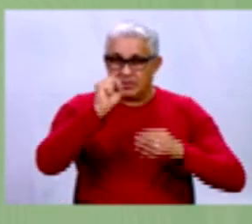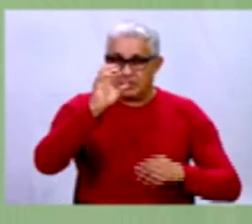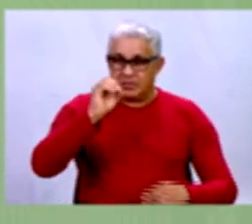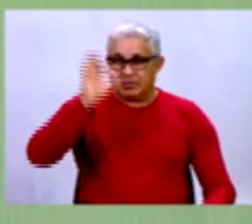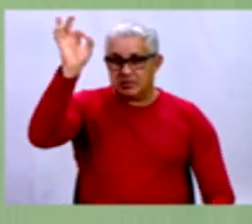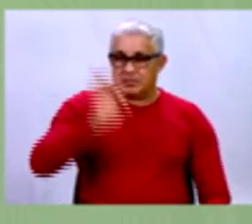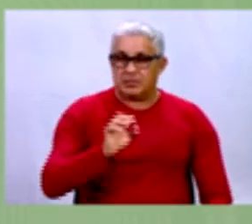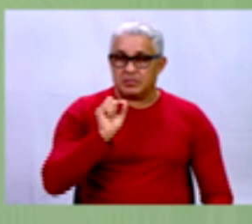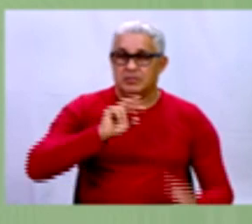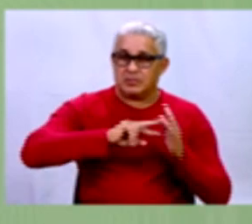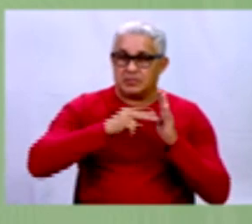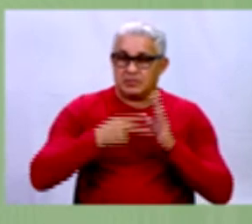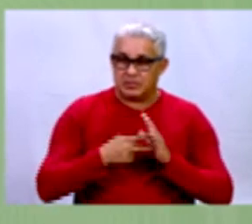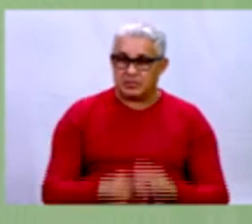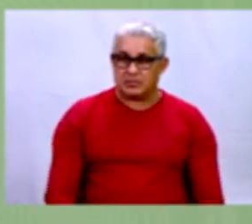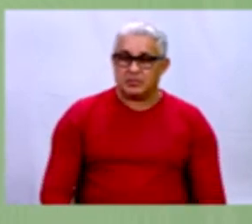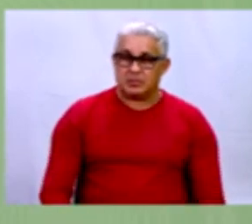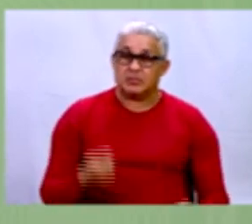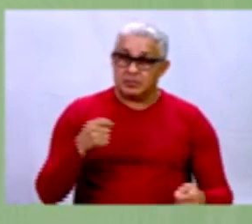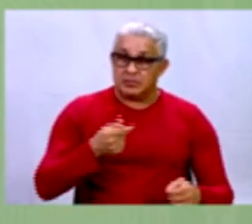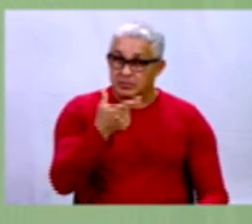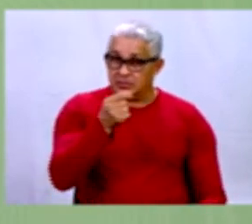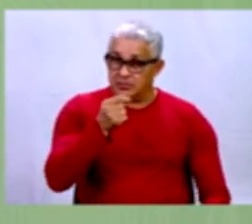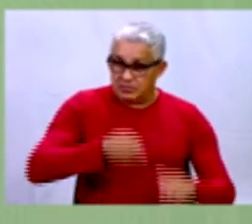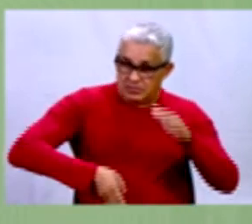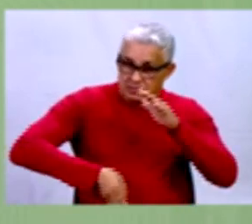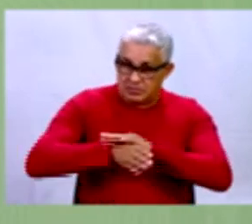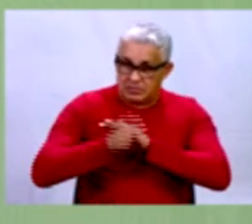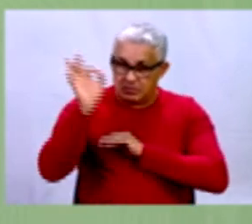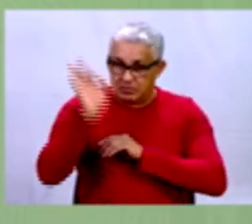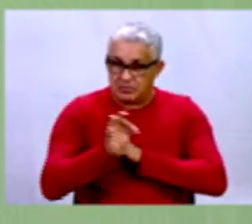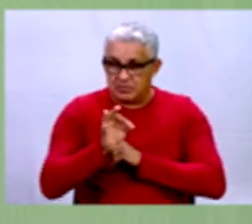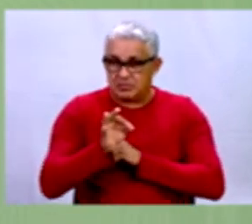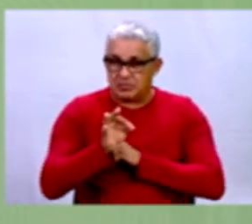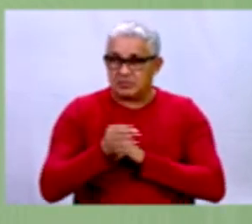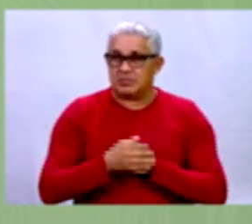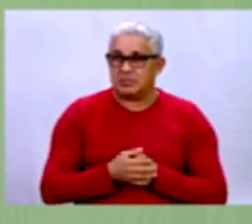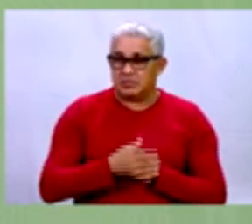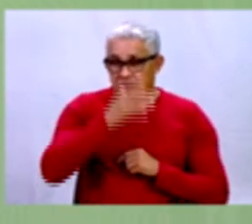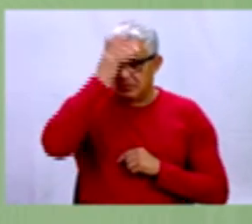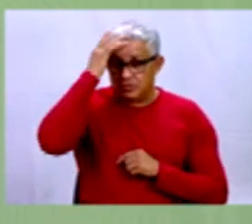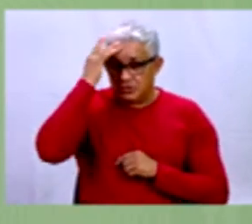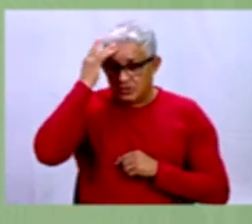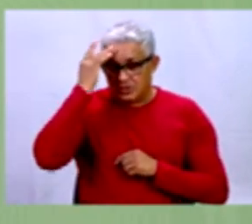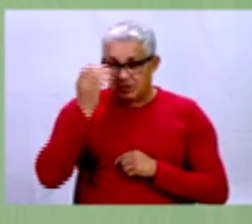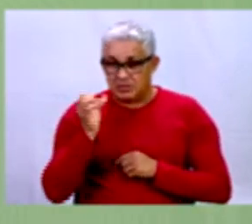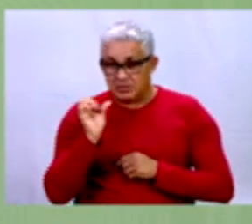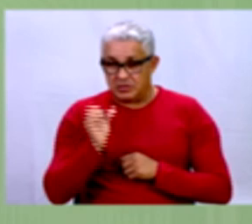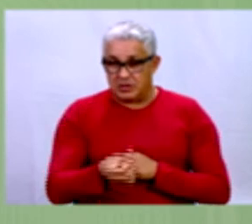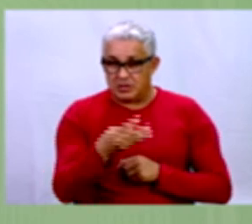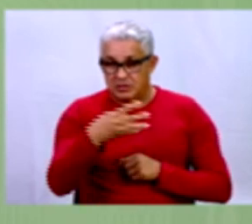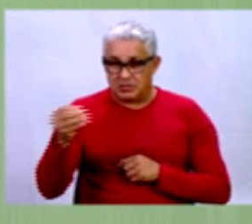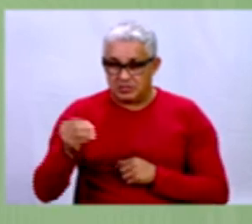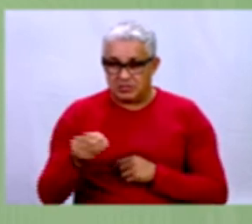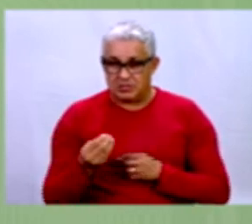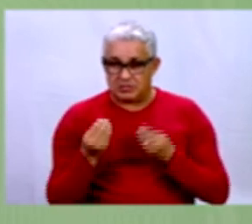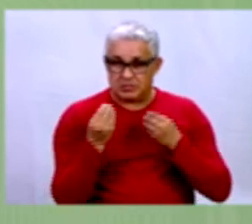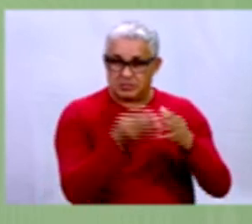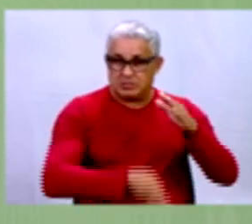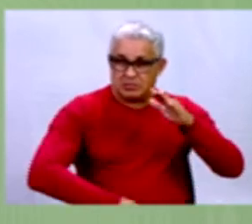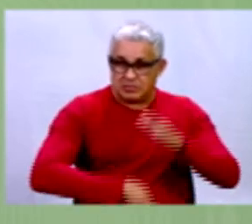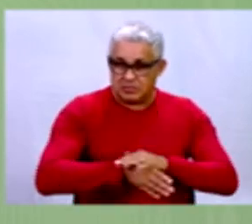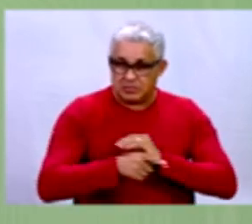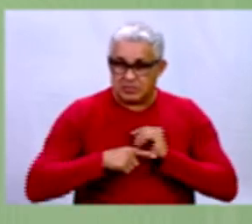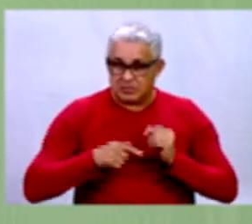80%. Isso quer dizer o quê? Que eu tenho que dar 20% de entrada. Nesse caso aqui, a pessoa deu 6.400 e tinha 13 lá, que era